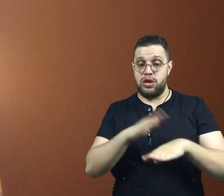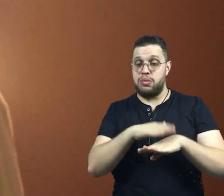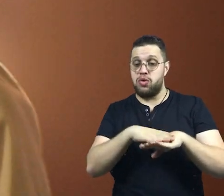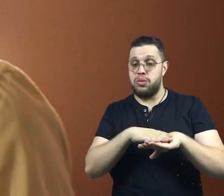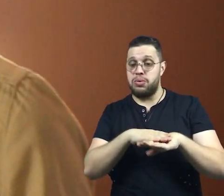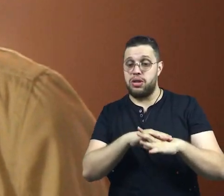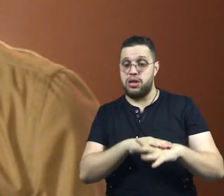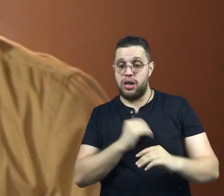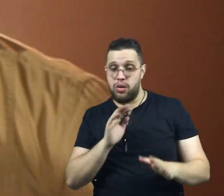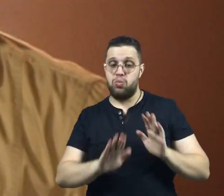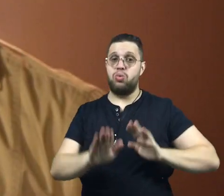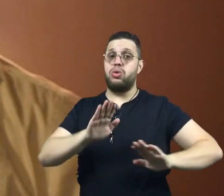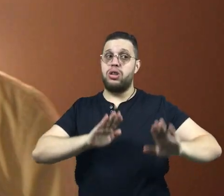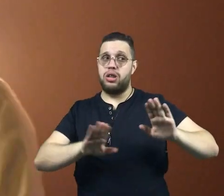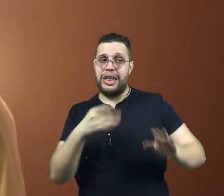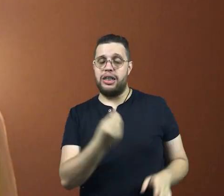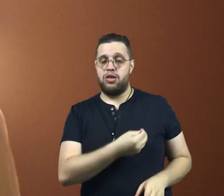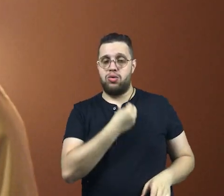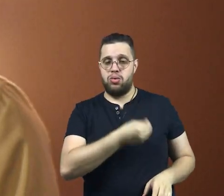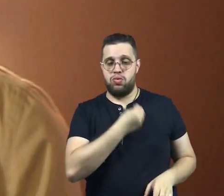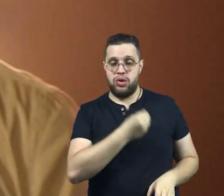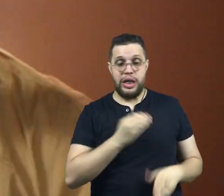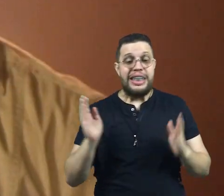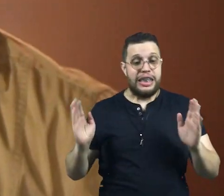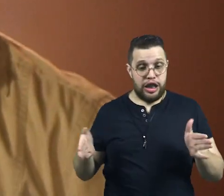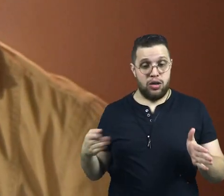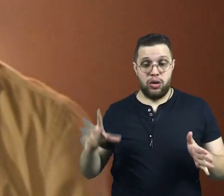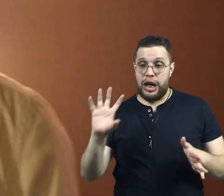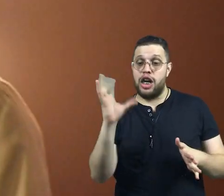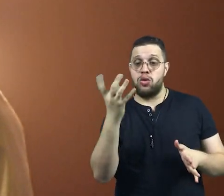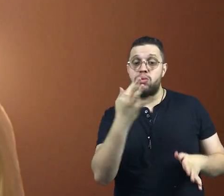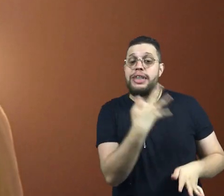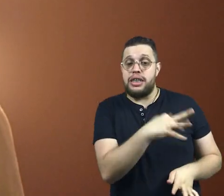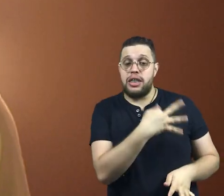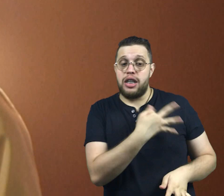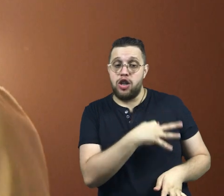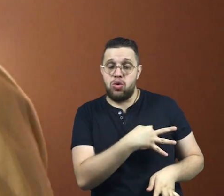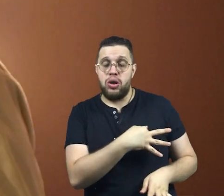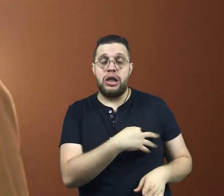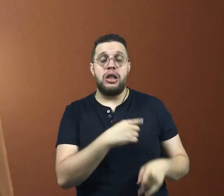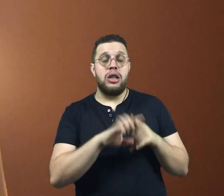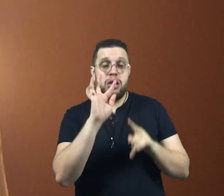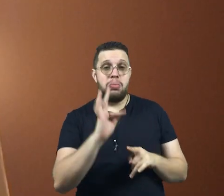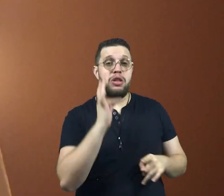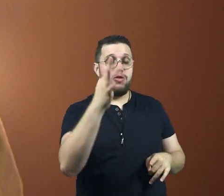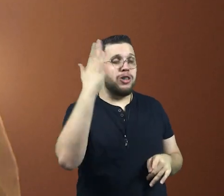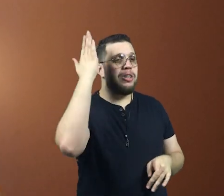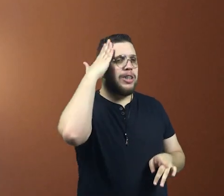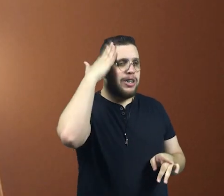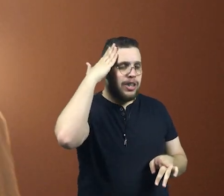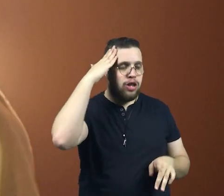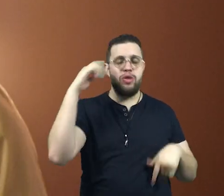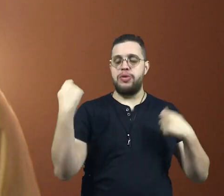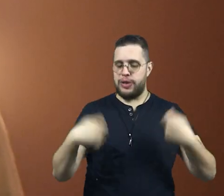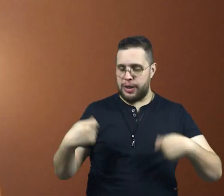na sua vida. E eu permito essa dor, eu permito essa ferida, para que você entenda o que está de errado. E eu mesmo